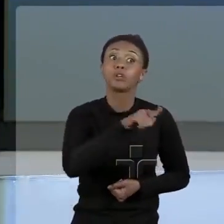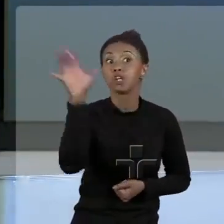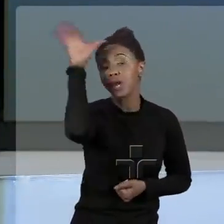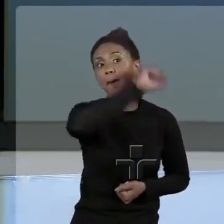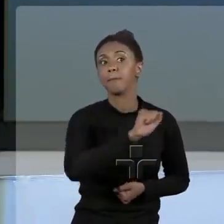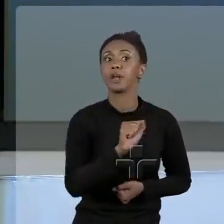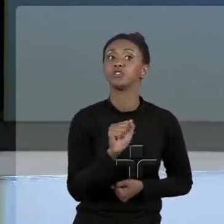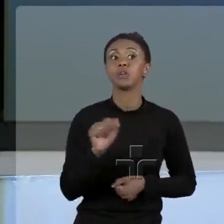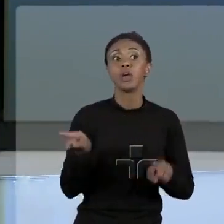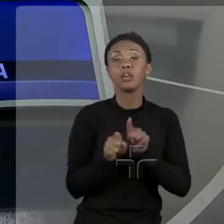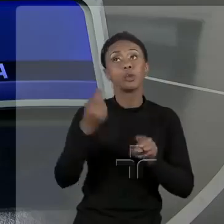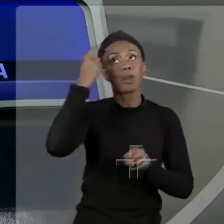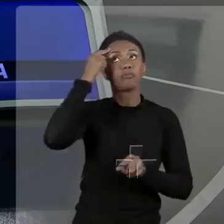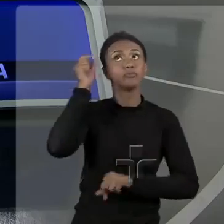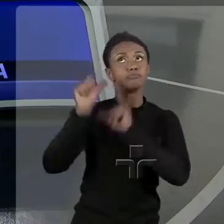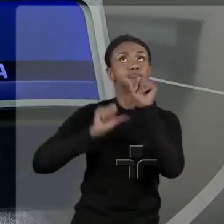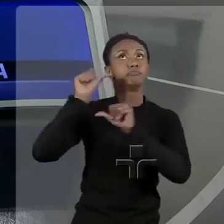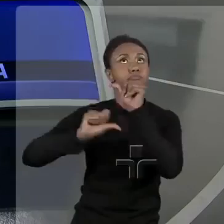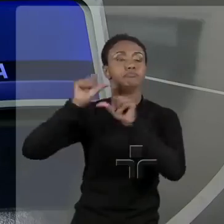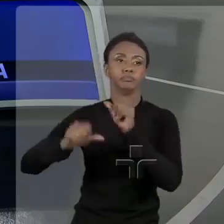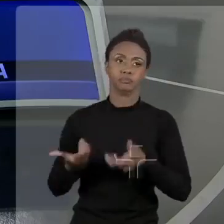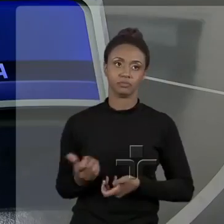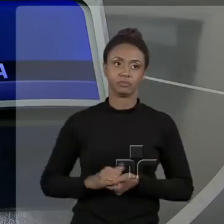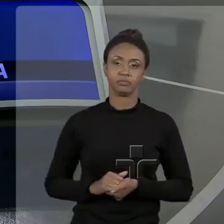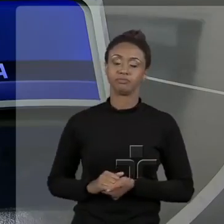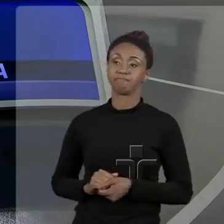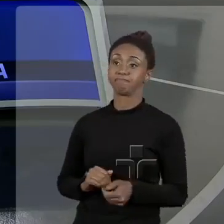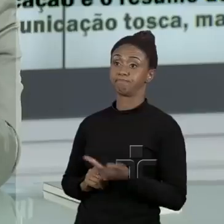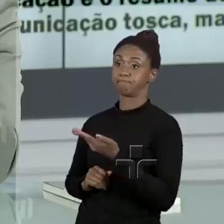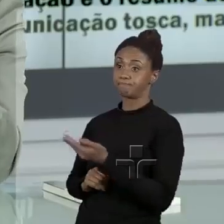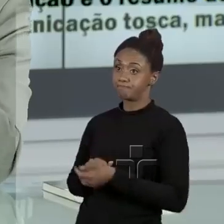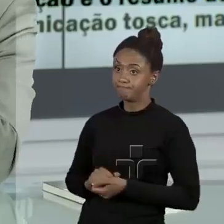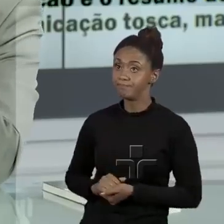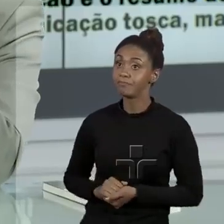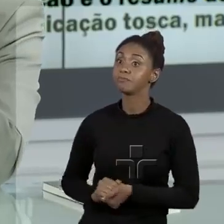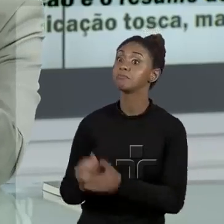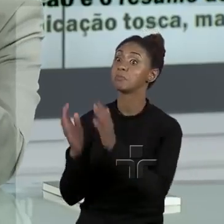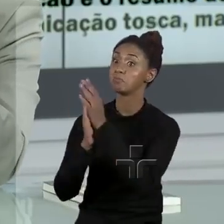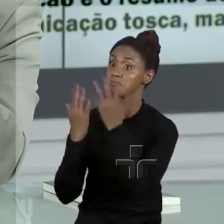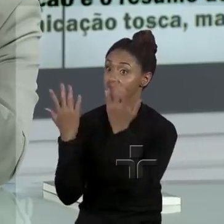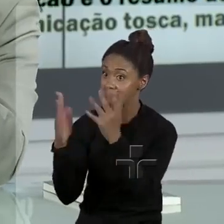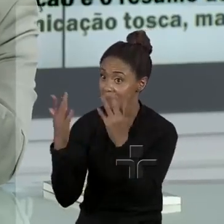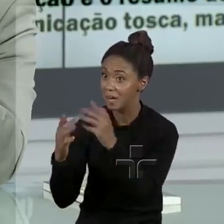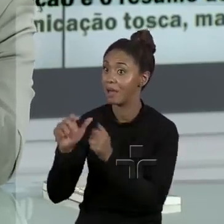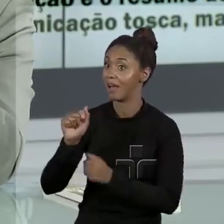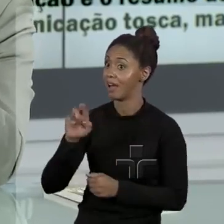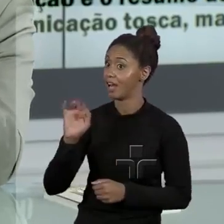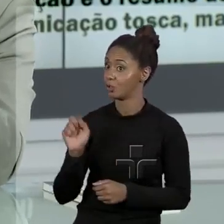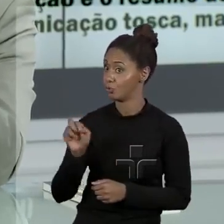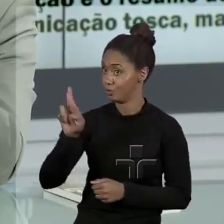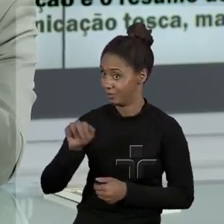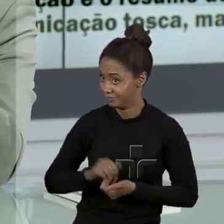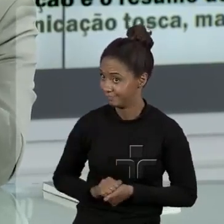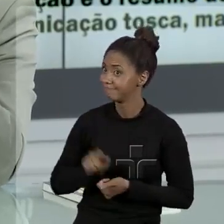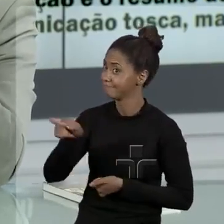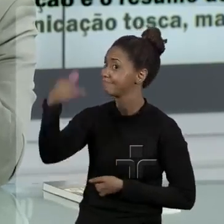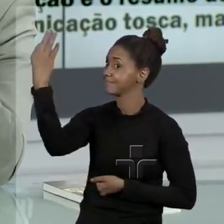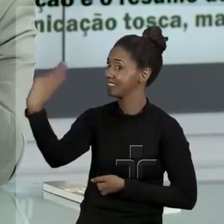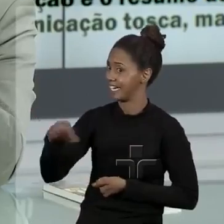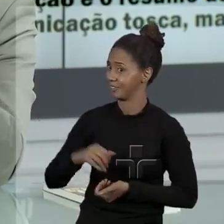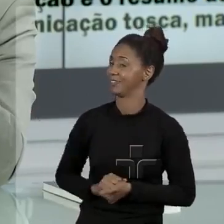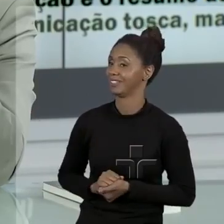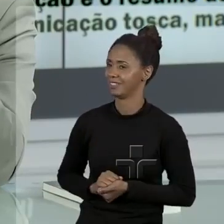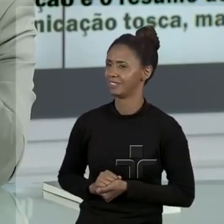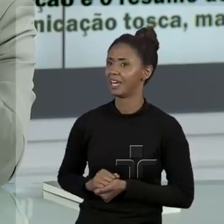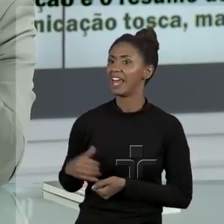as ações também. Deputado? Eu primeiro quero parabenizar o Arthur, porque o Arthur tem razão. Colocar uma